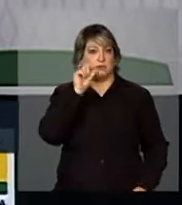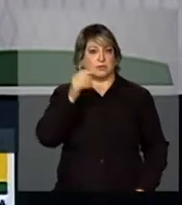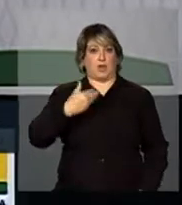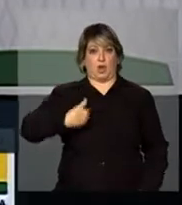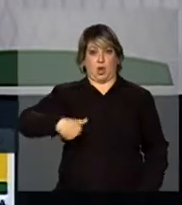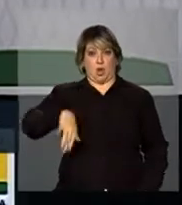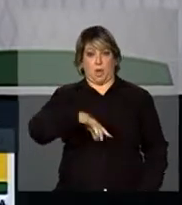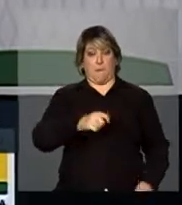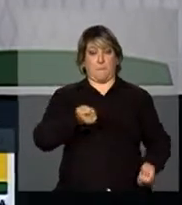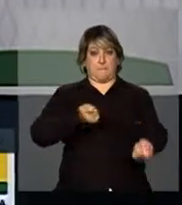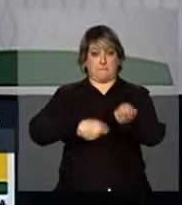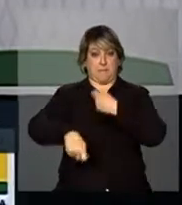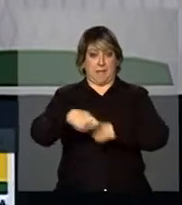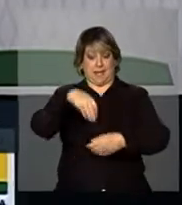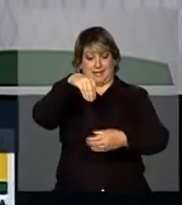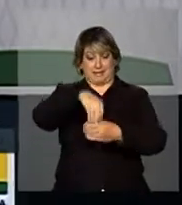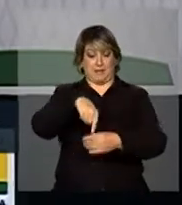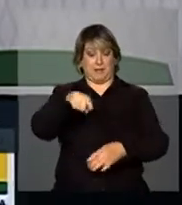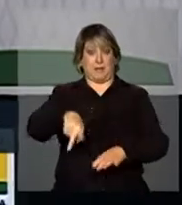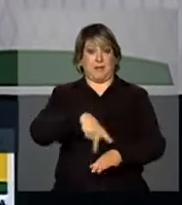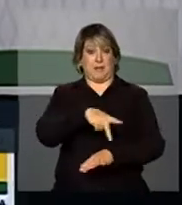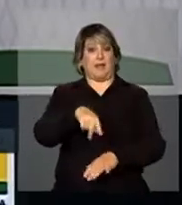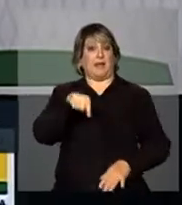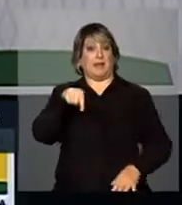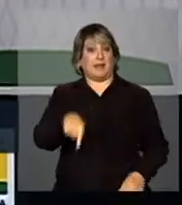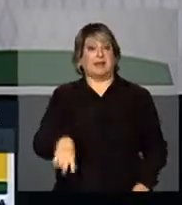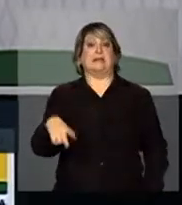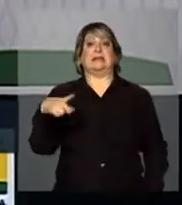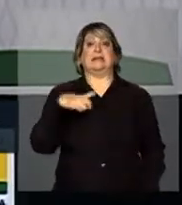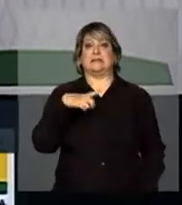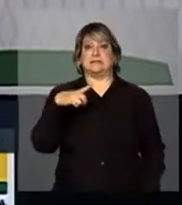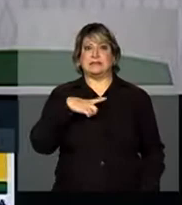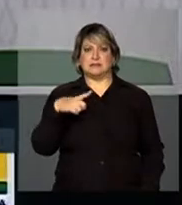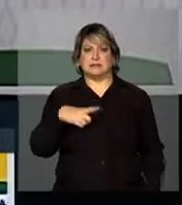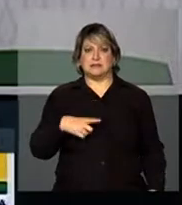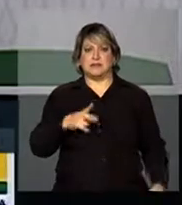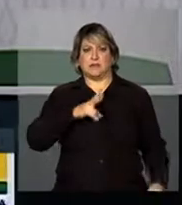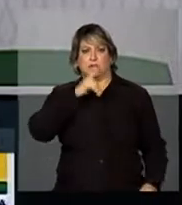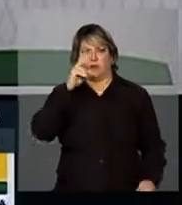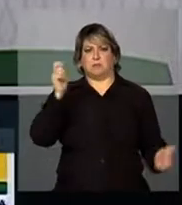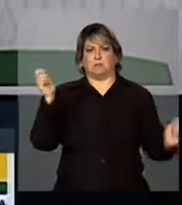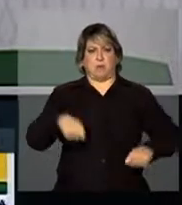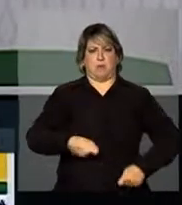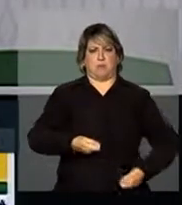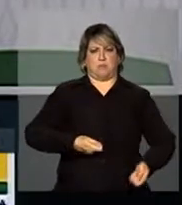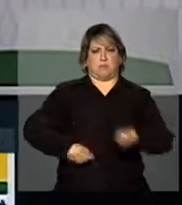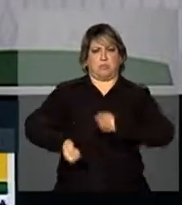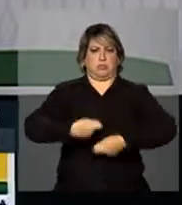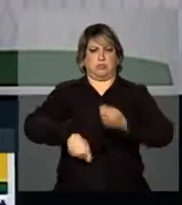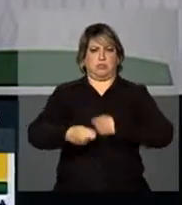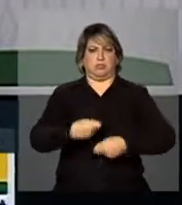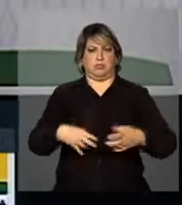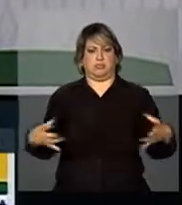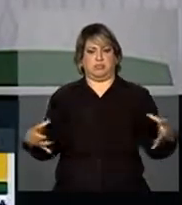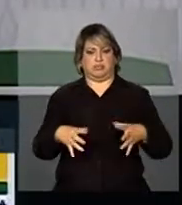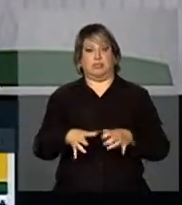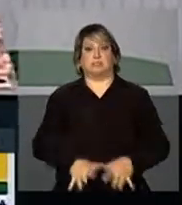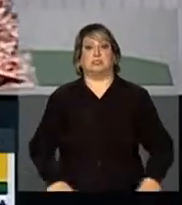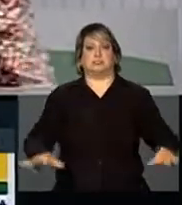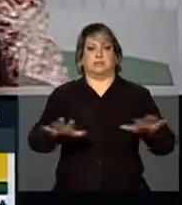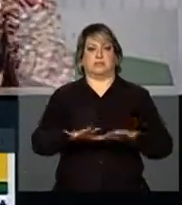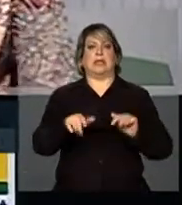o nosso mercado interno ele tem um poder dinâmico e indutor